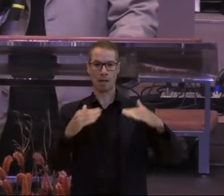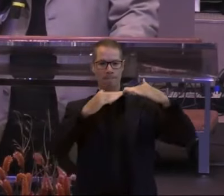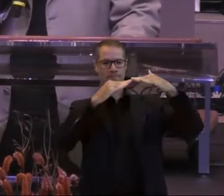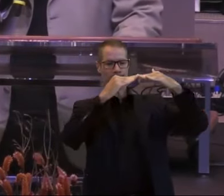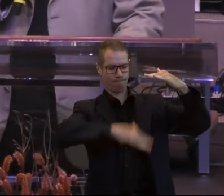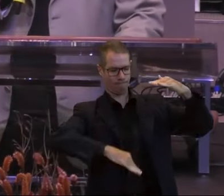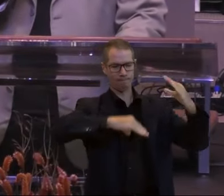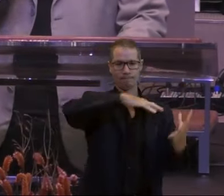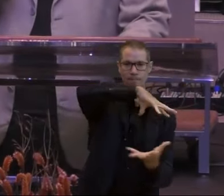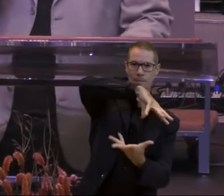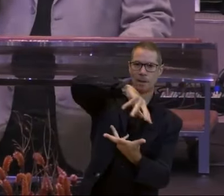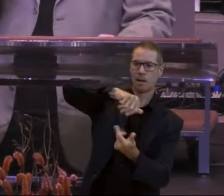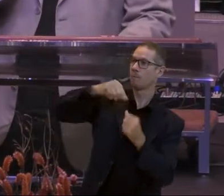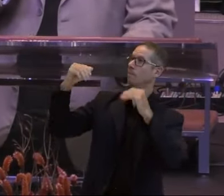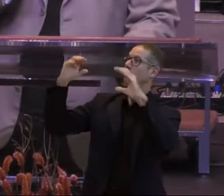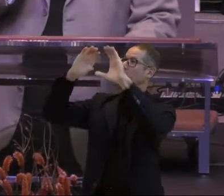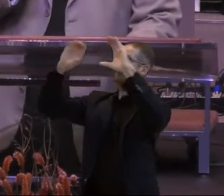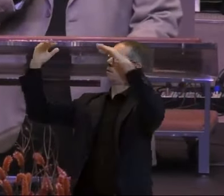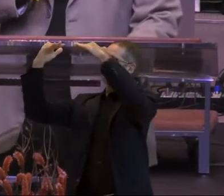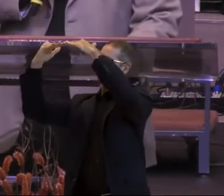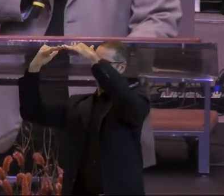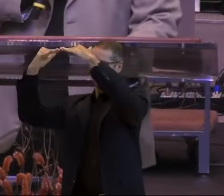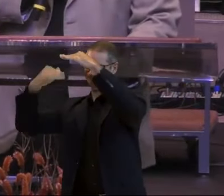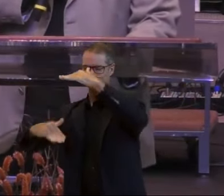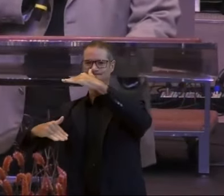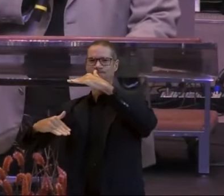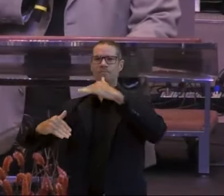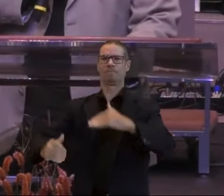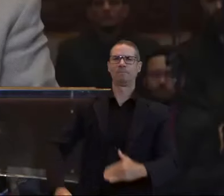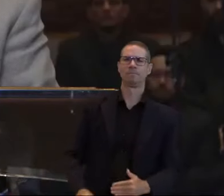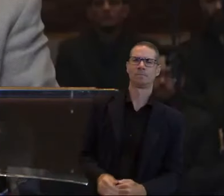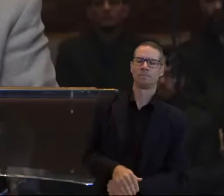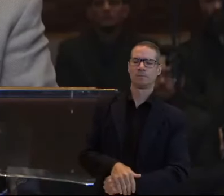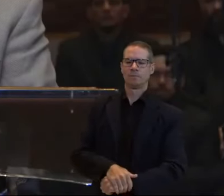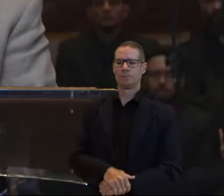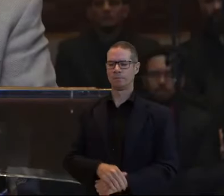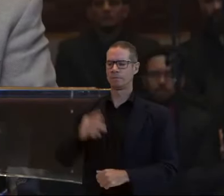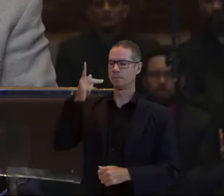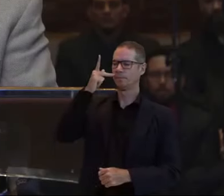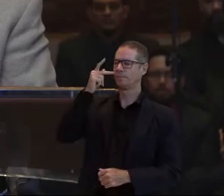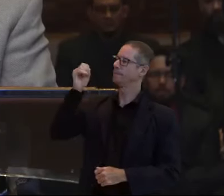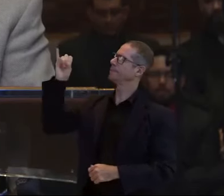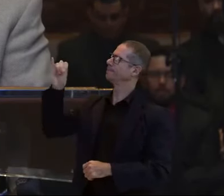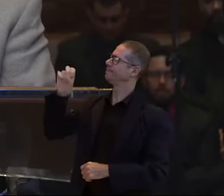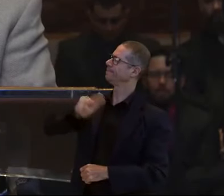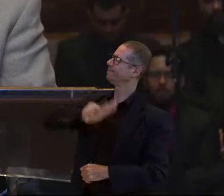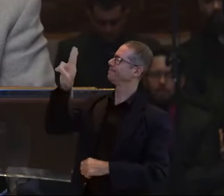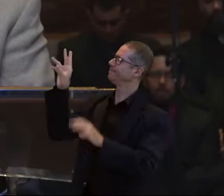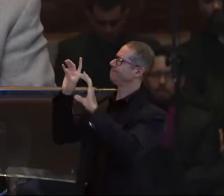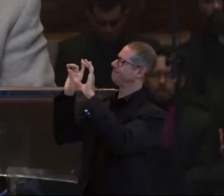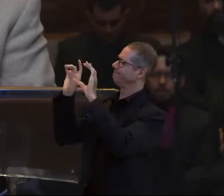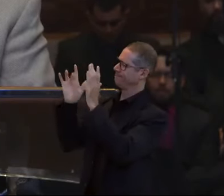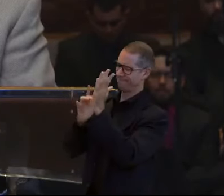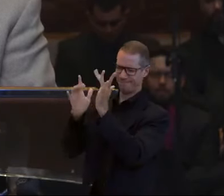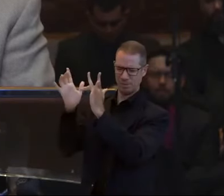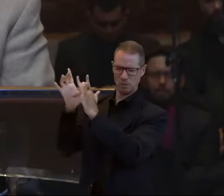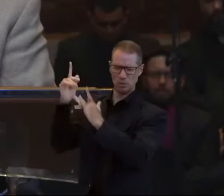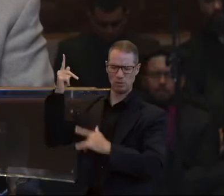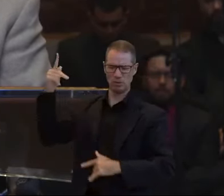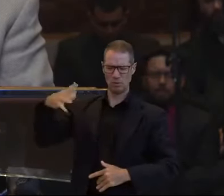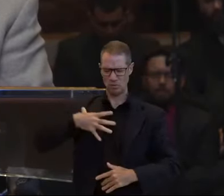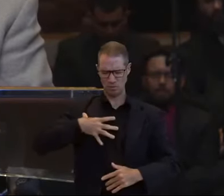terra terá sido desligado nos céus. Pai querido, em nome de Jesus, o teu Filho, que